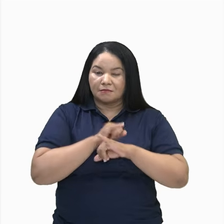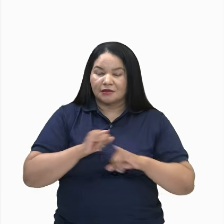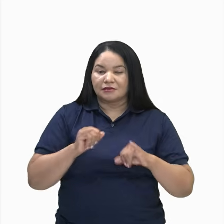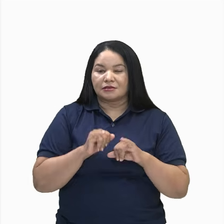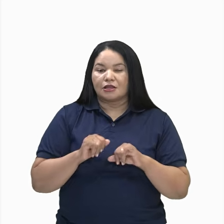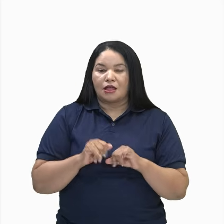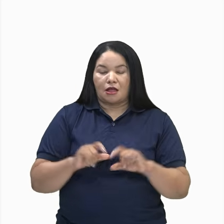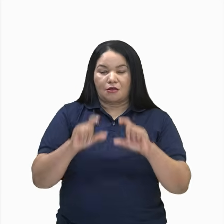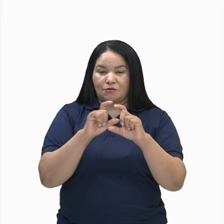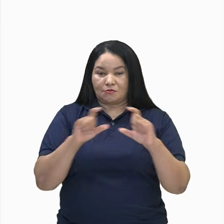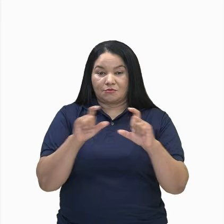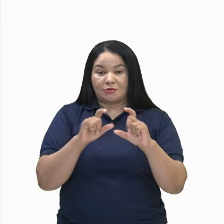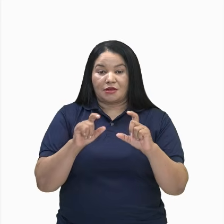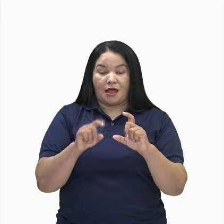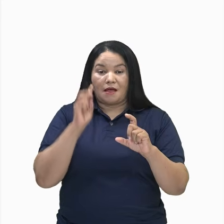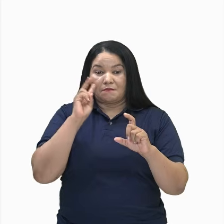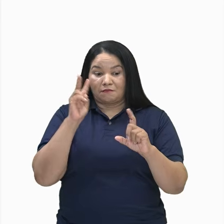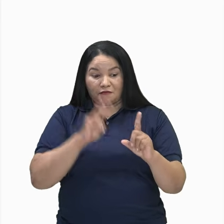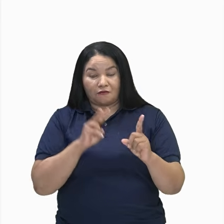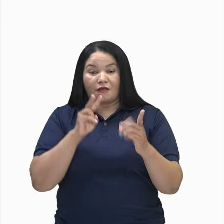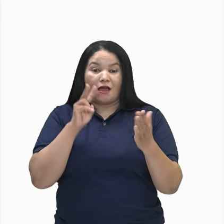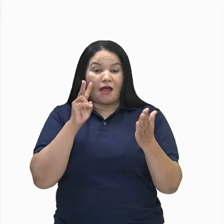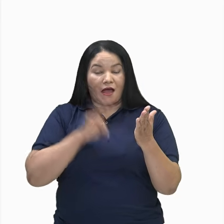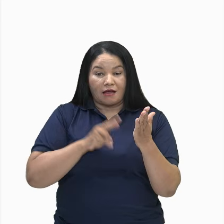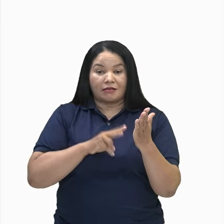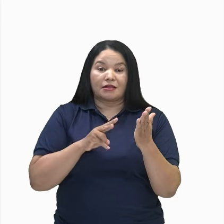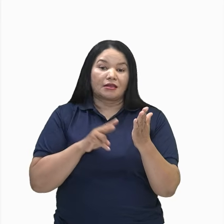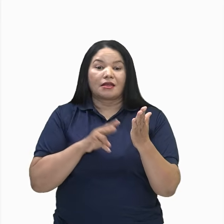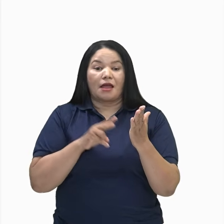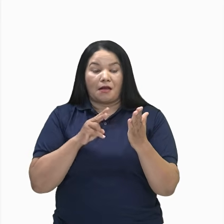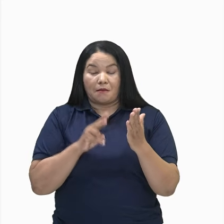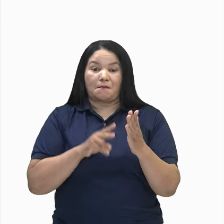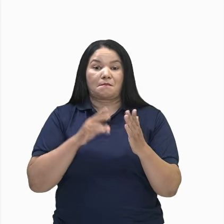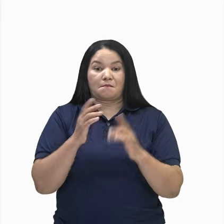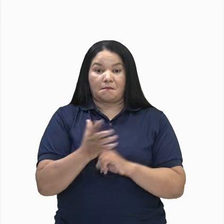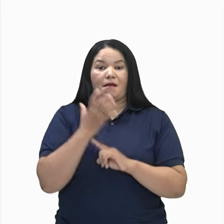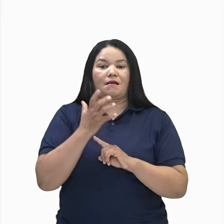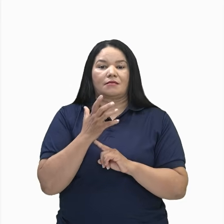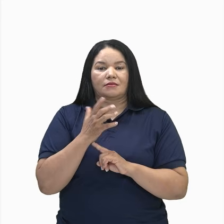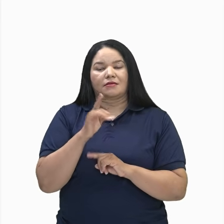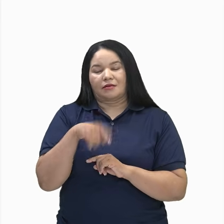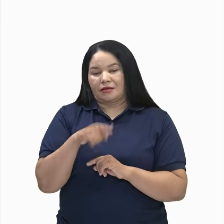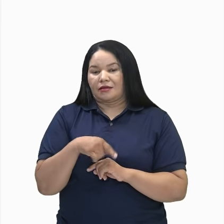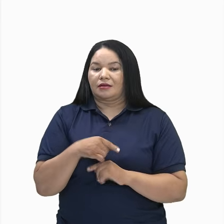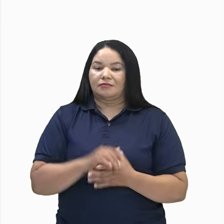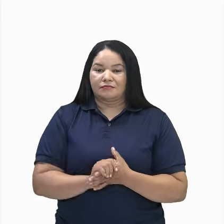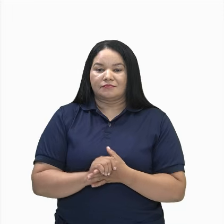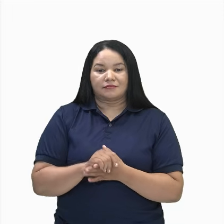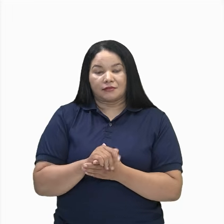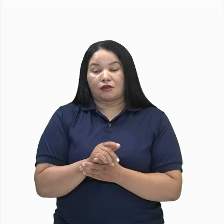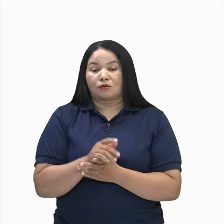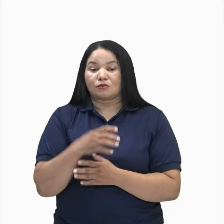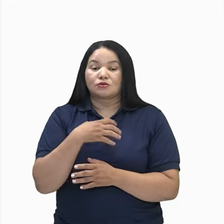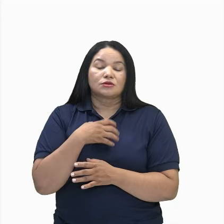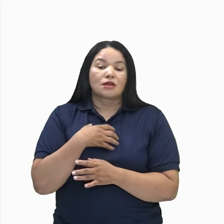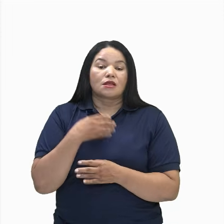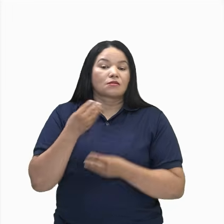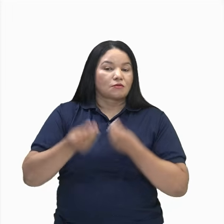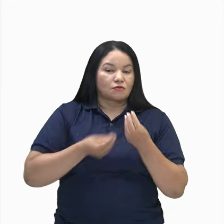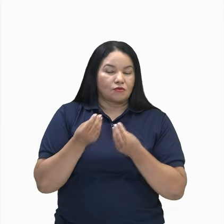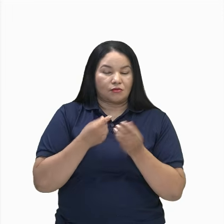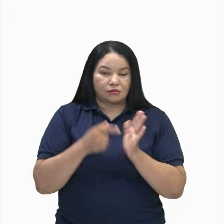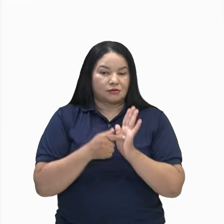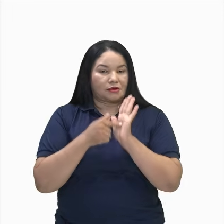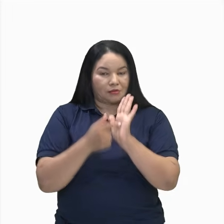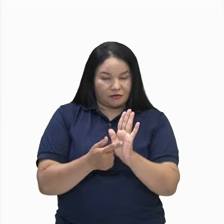mais impactante ao leitor, é aquilo que chama a atenção do leitor? Pois bem, a forma como você vai apresentar o fato é